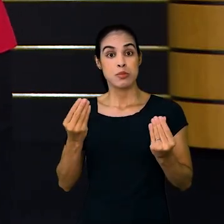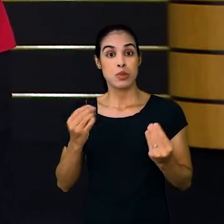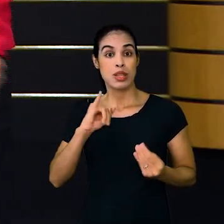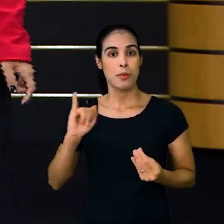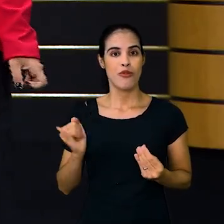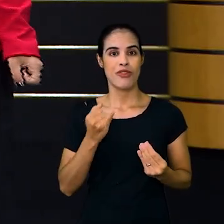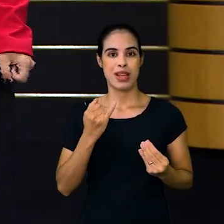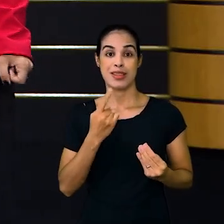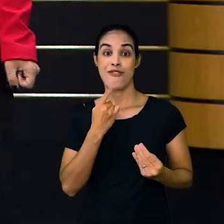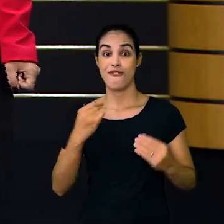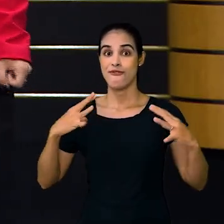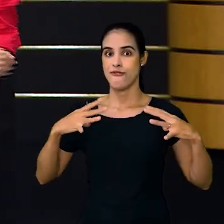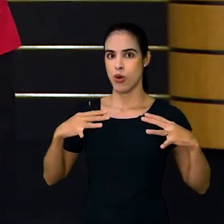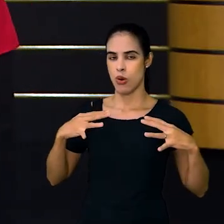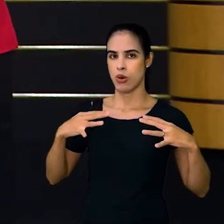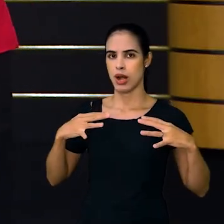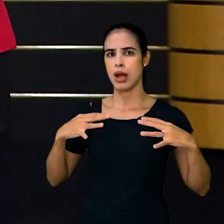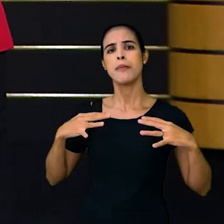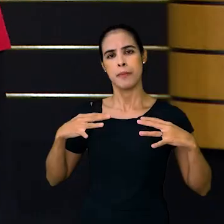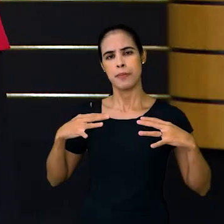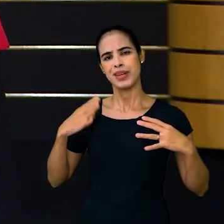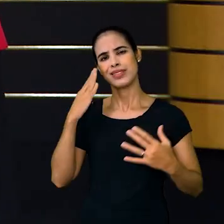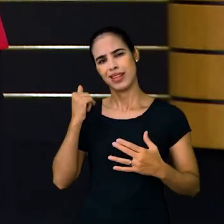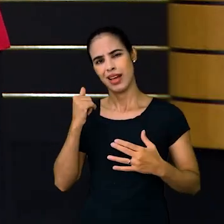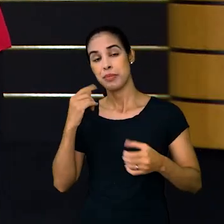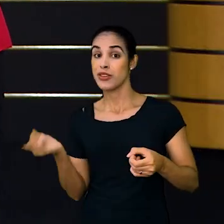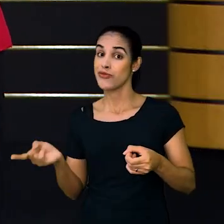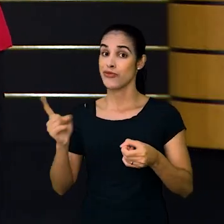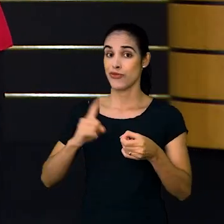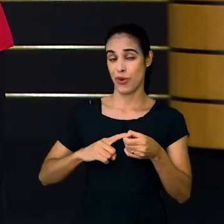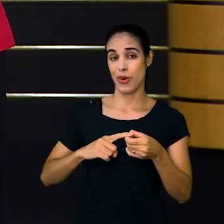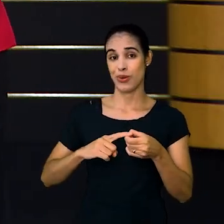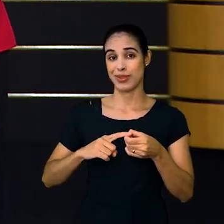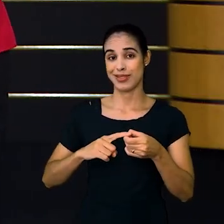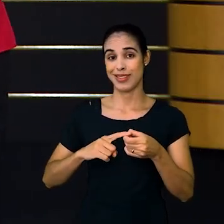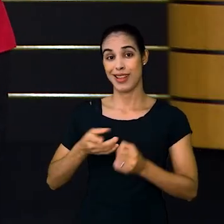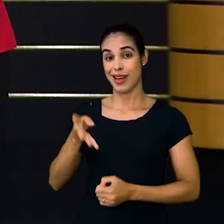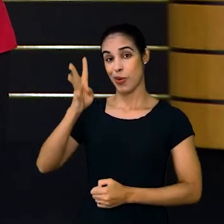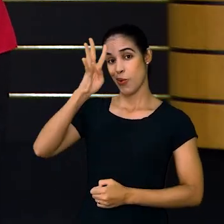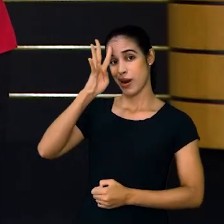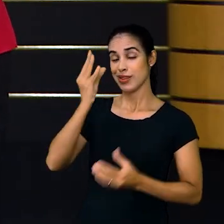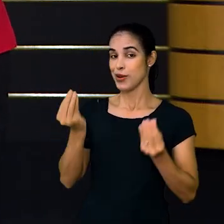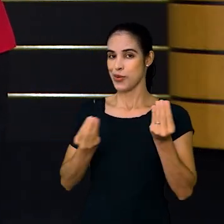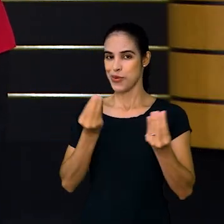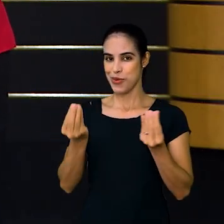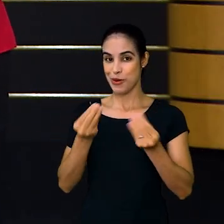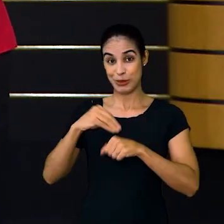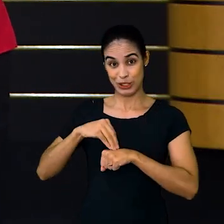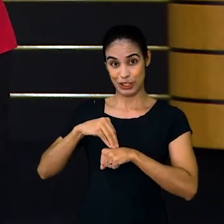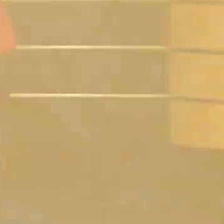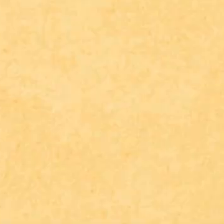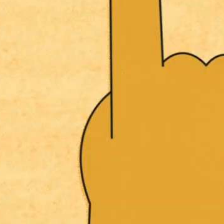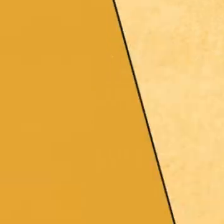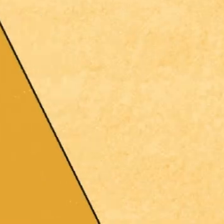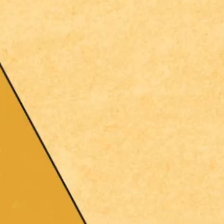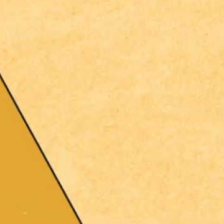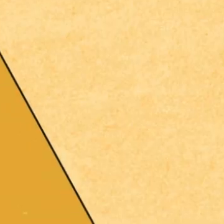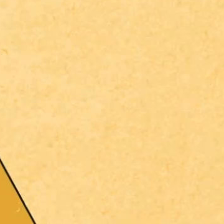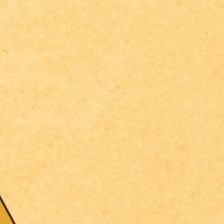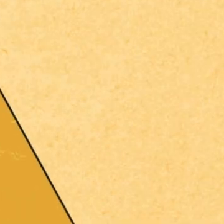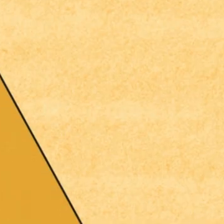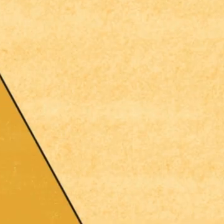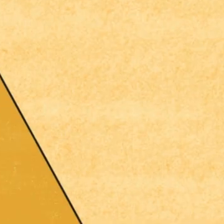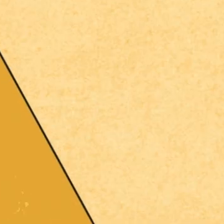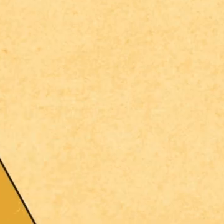calendário. Mas como fica o retorno do trabalho na quarta-feira de cinzas, hein? Paulo Azeviche conta agora pra gente, direto da rede. Roda aí.